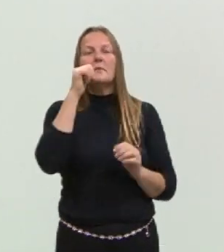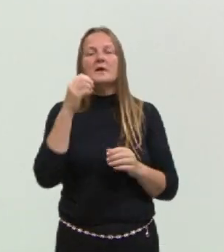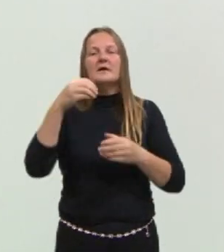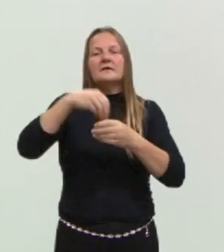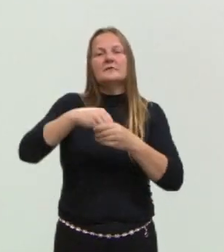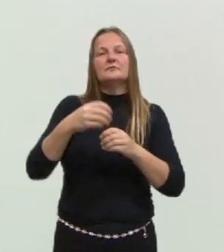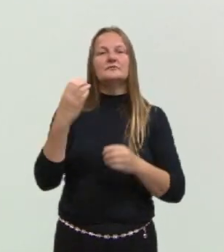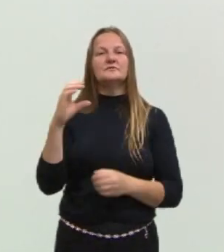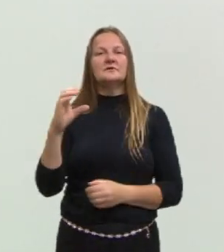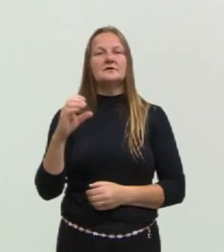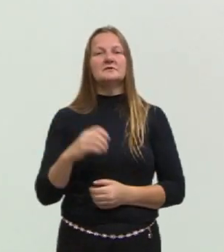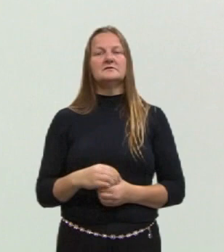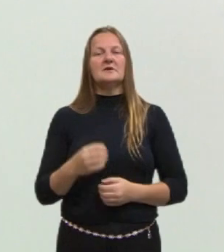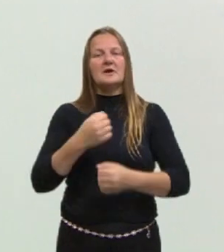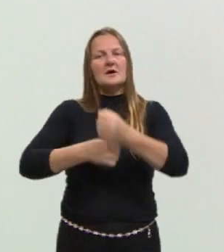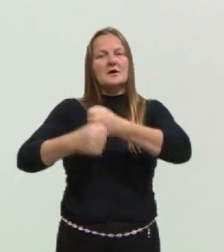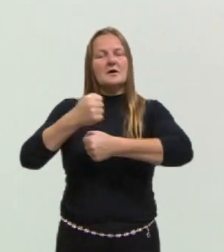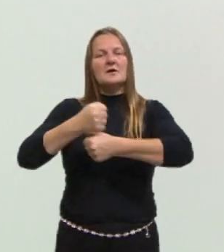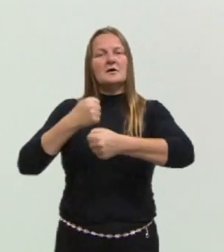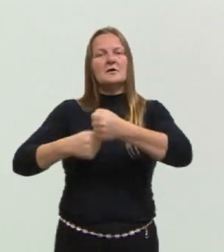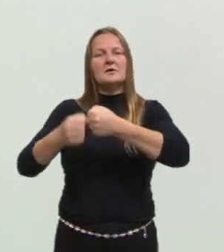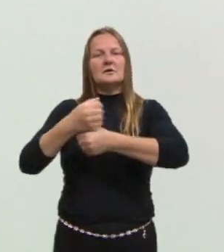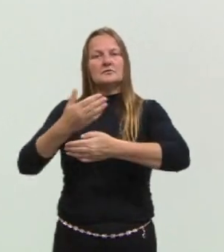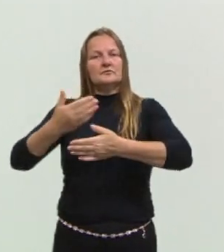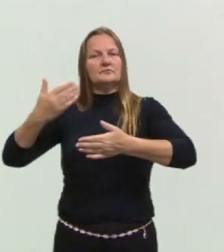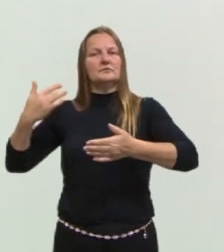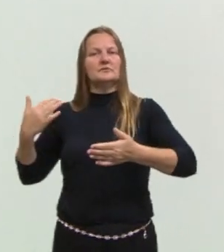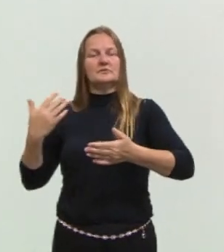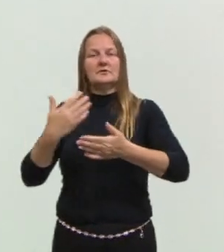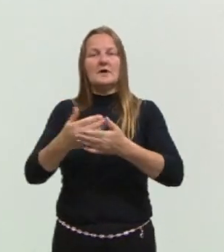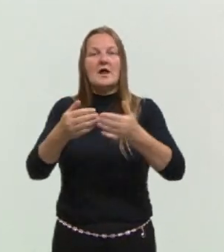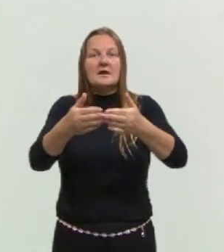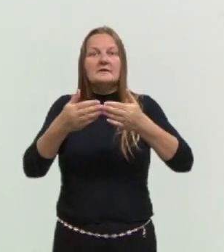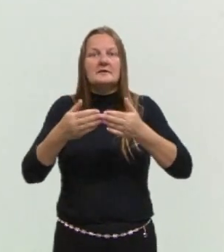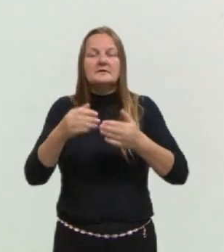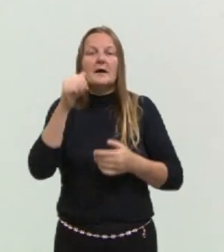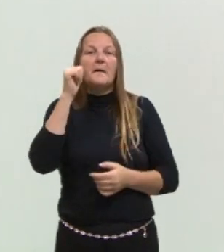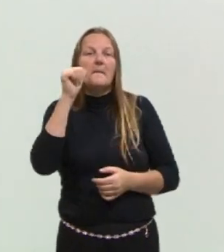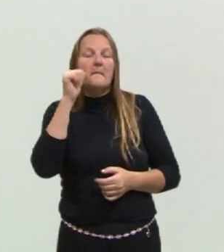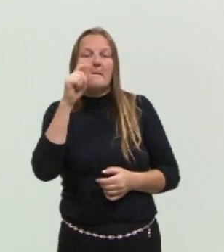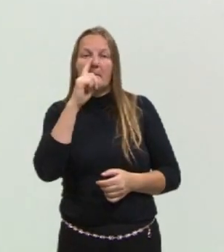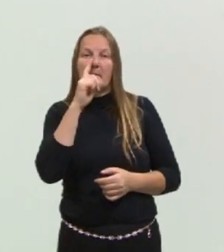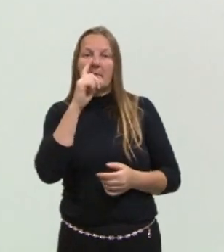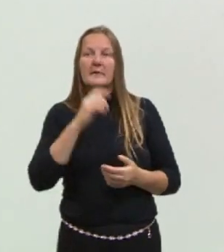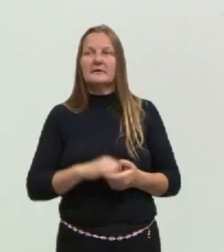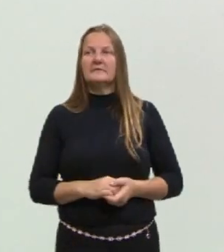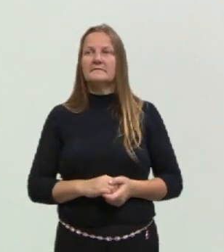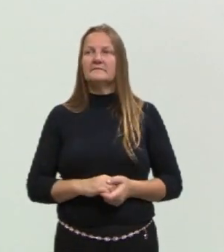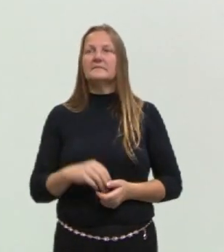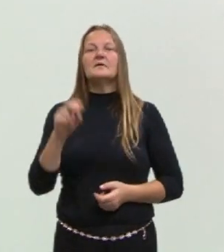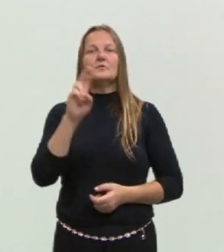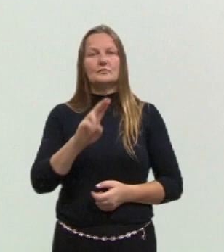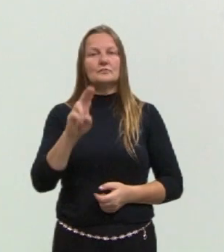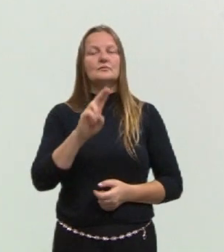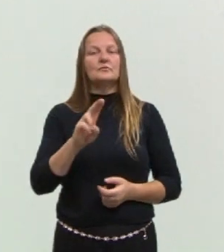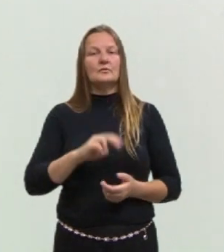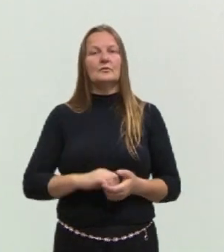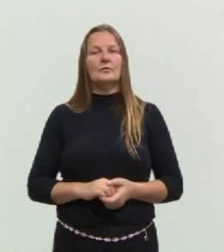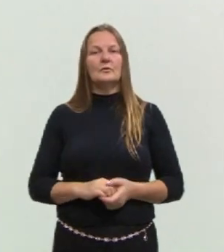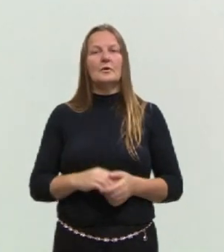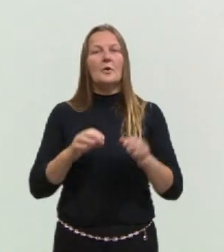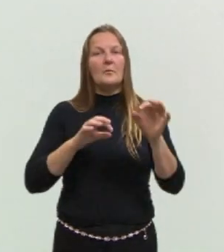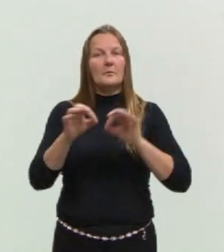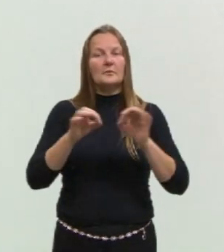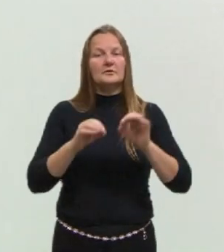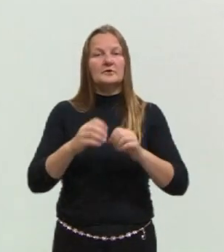ciência. De uns anos para cá, teve a permissão da licença maternidade, o que foi um ganho para nós, e eu tive a chance de utilizar durante o meu